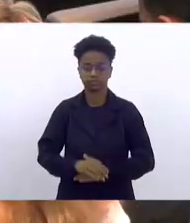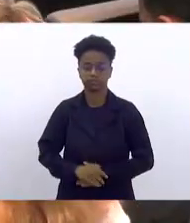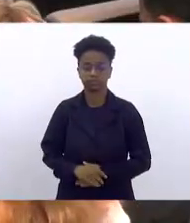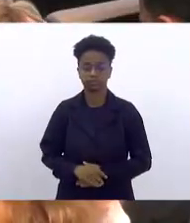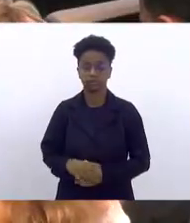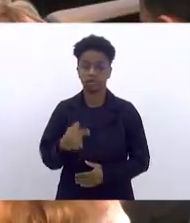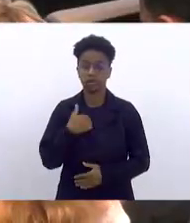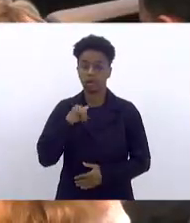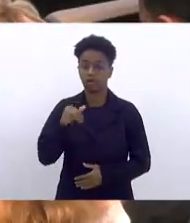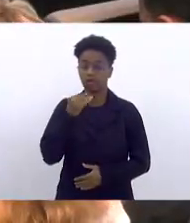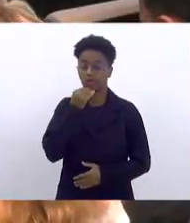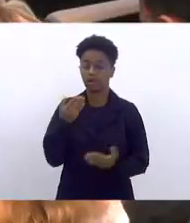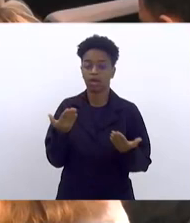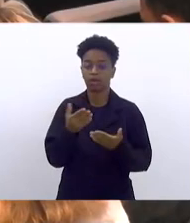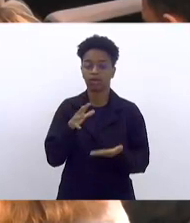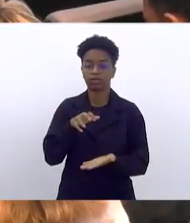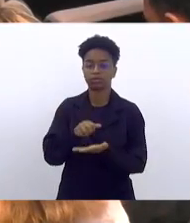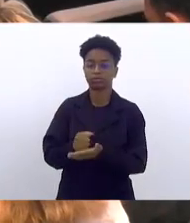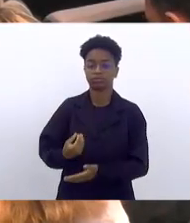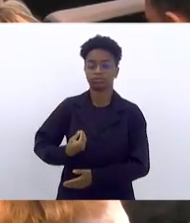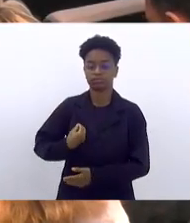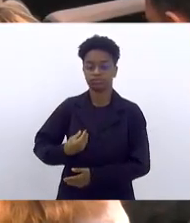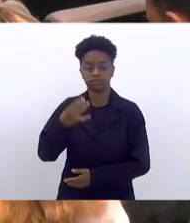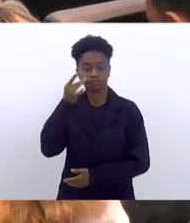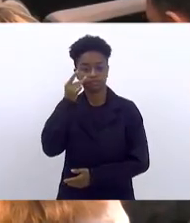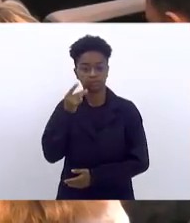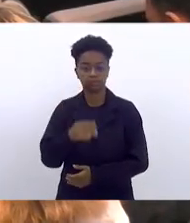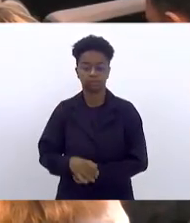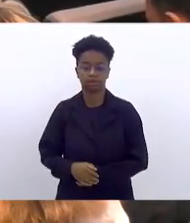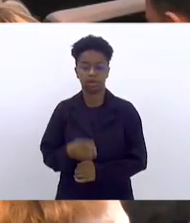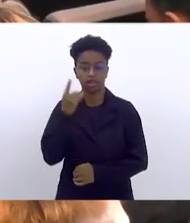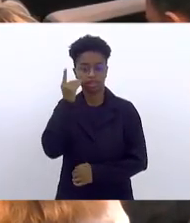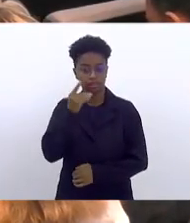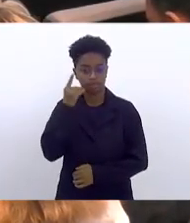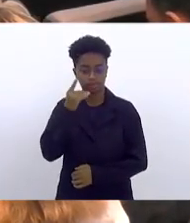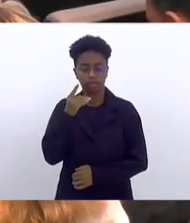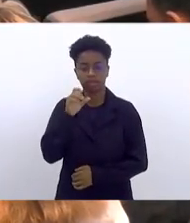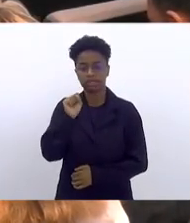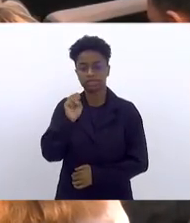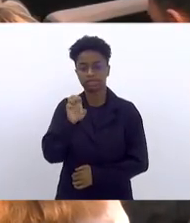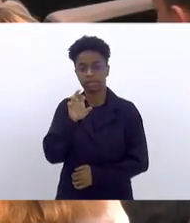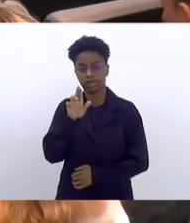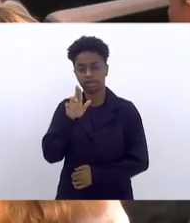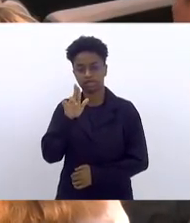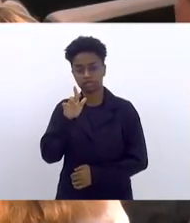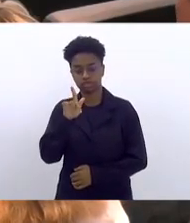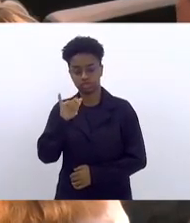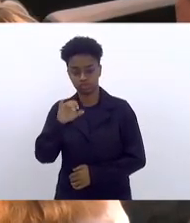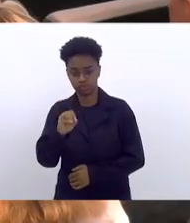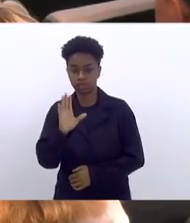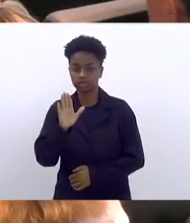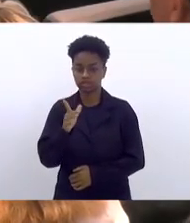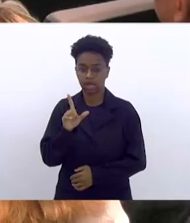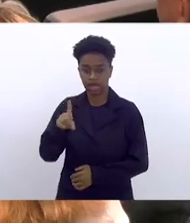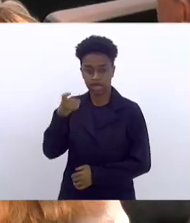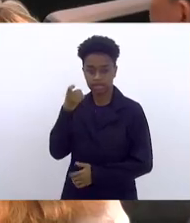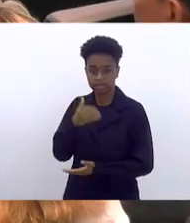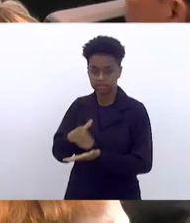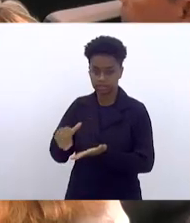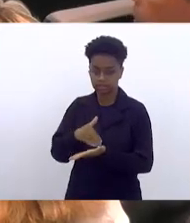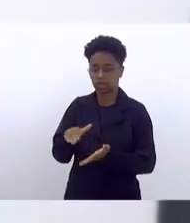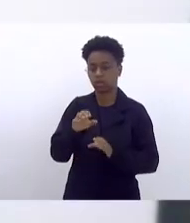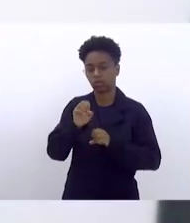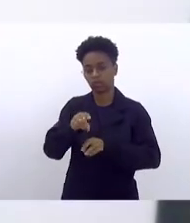queria aproveitar registrar a presença do deputado Sérgio Fernandes que já foi secretário de educação